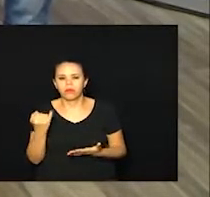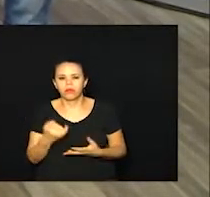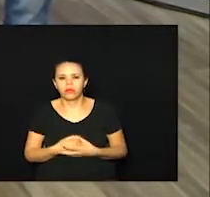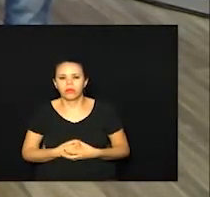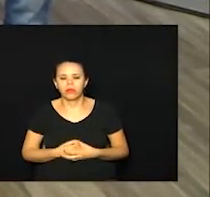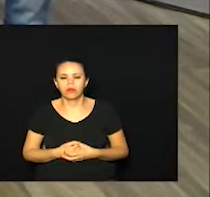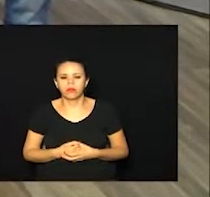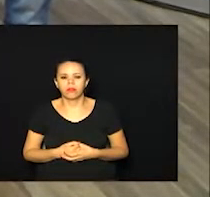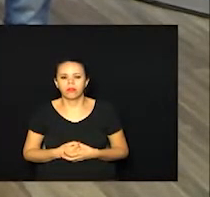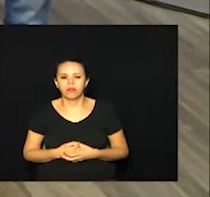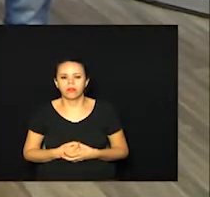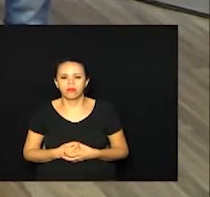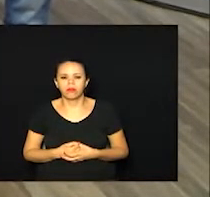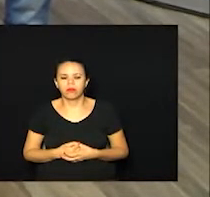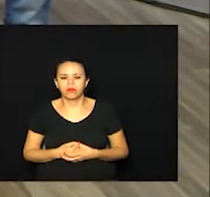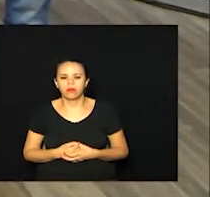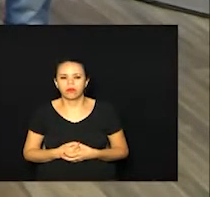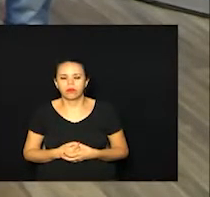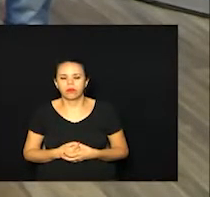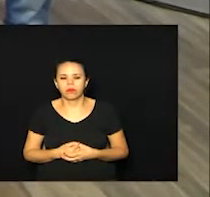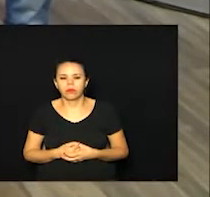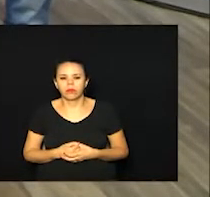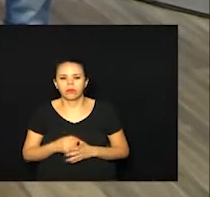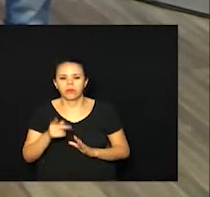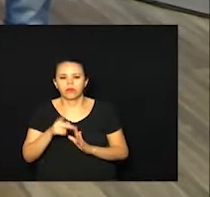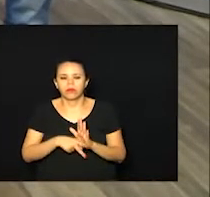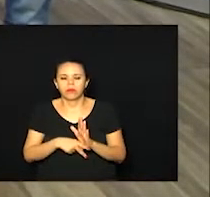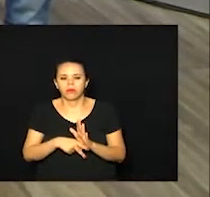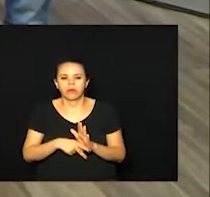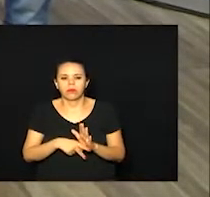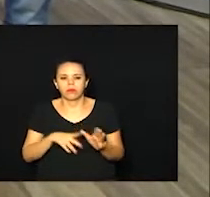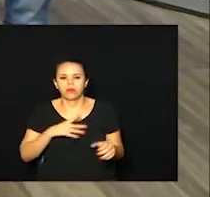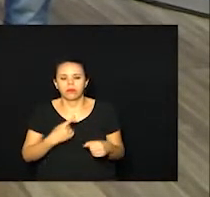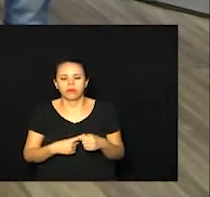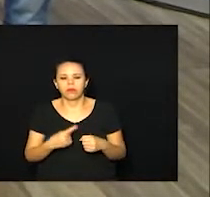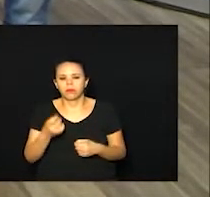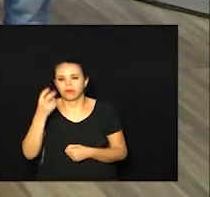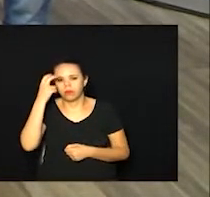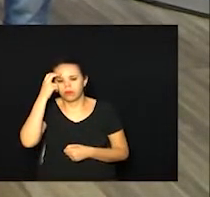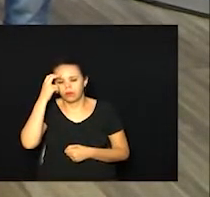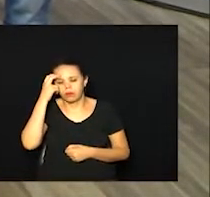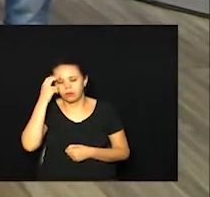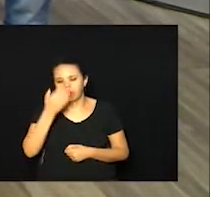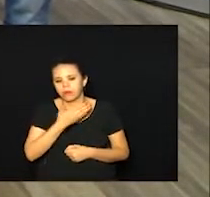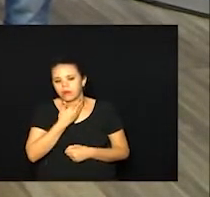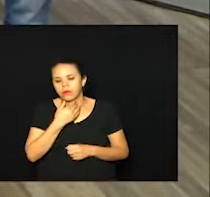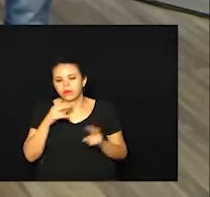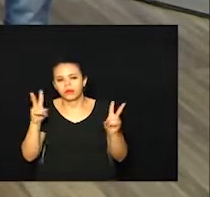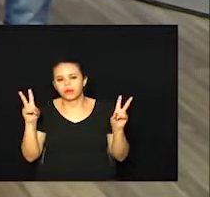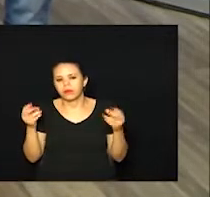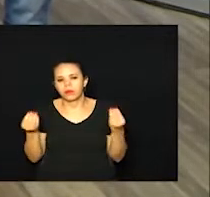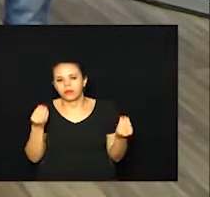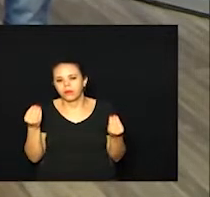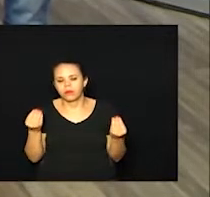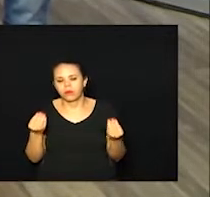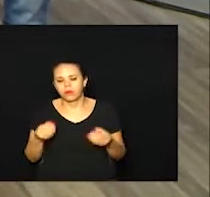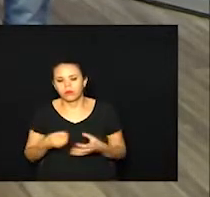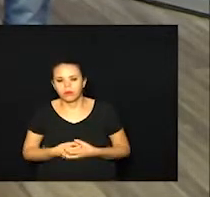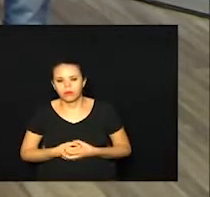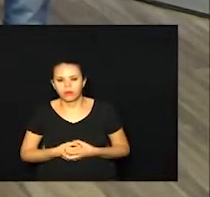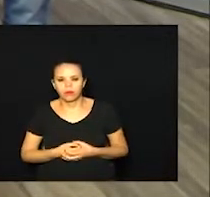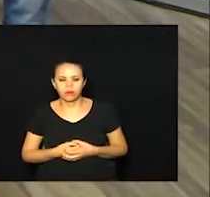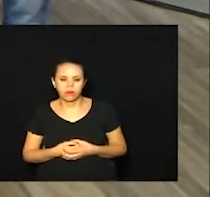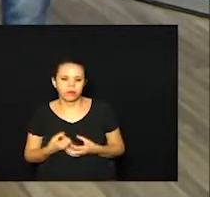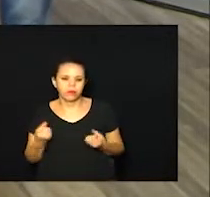também. Um dele falou aí sobre o Plano Municipal de Cultura, um desses debates, né? Como assim Plano Municipal de